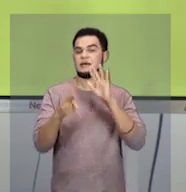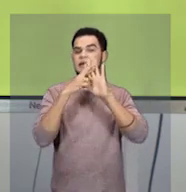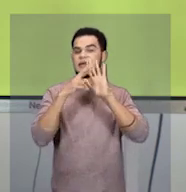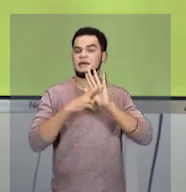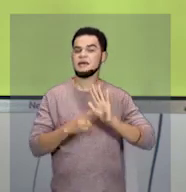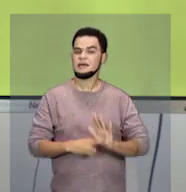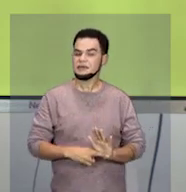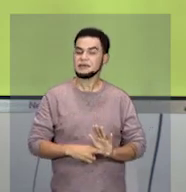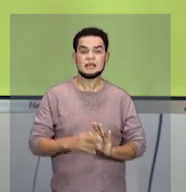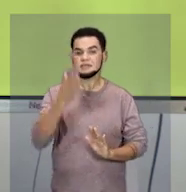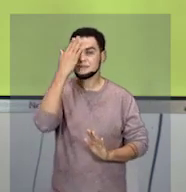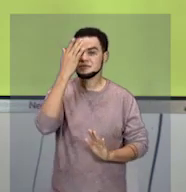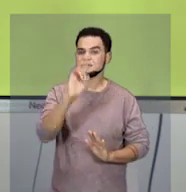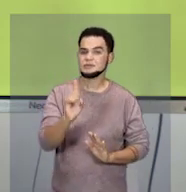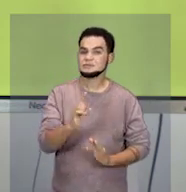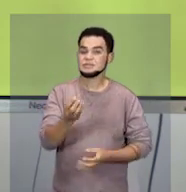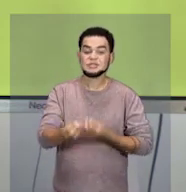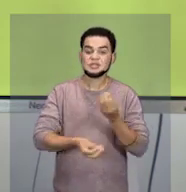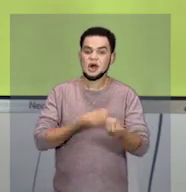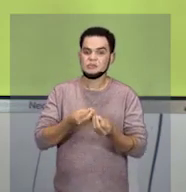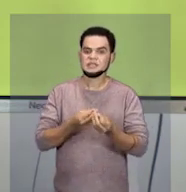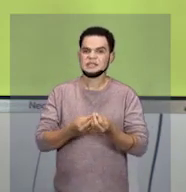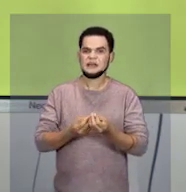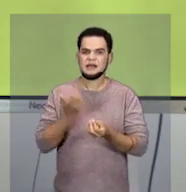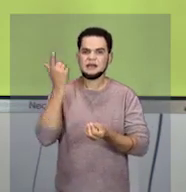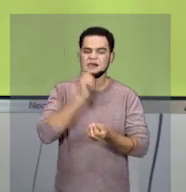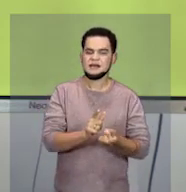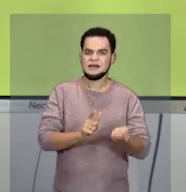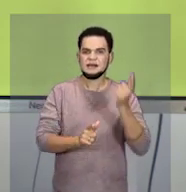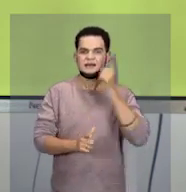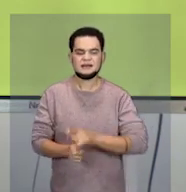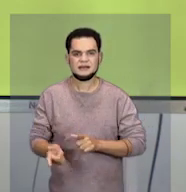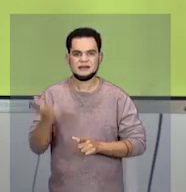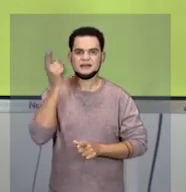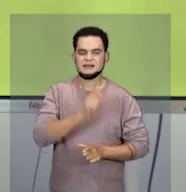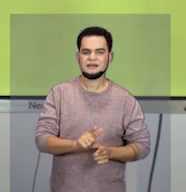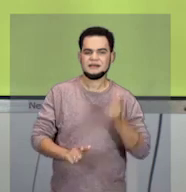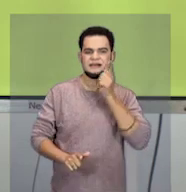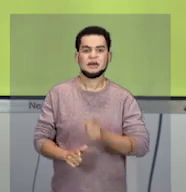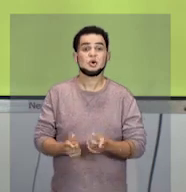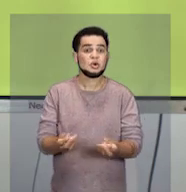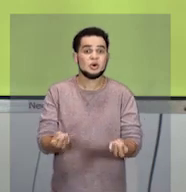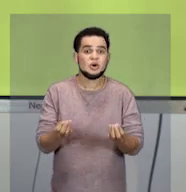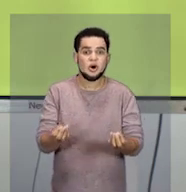cumprir adequadamente, alcançar adequadamente esses objetivos?